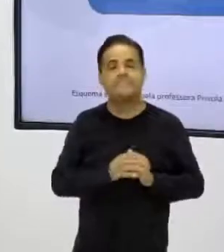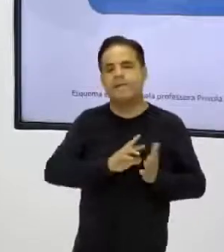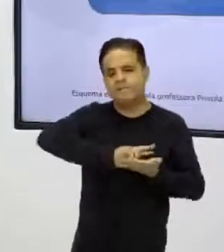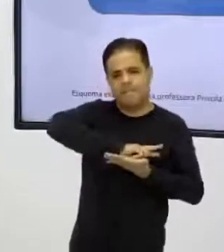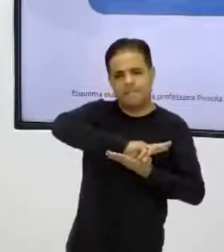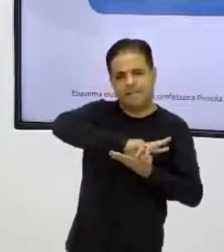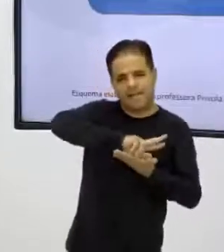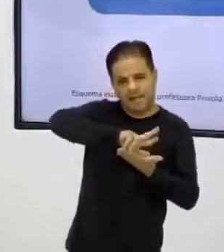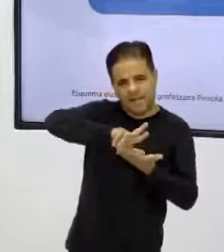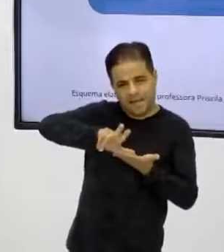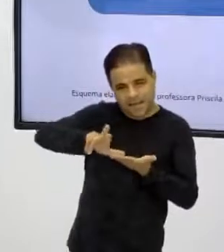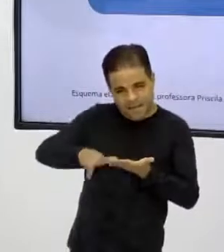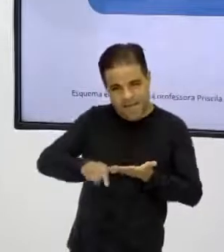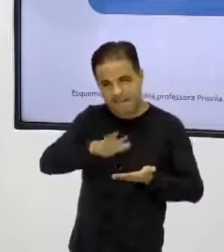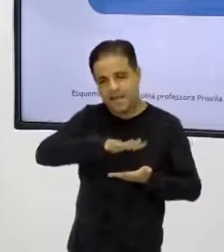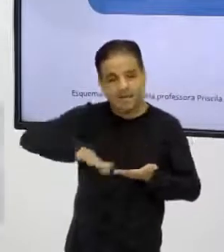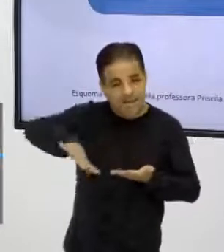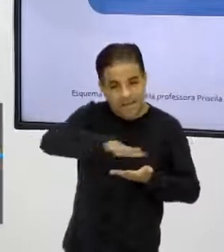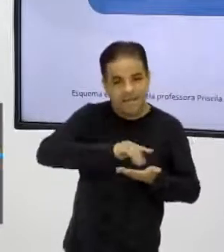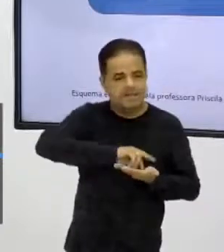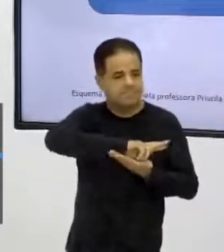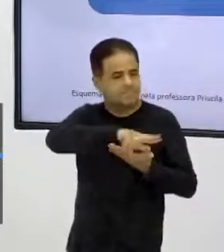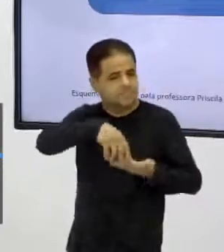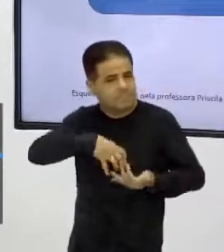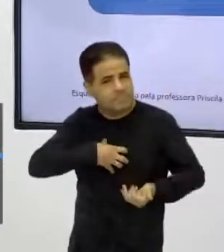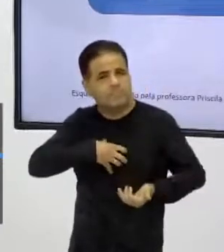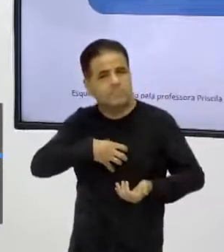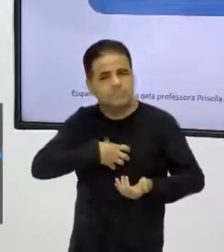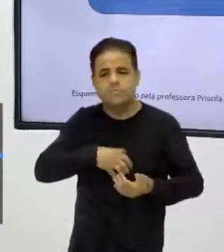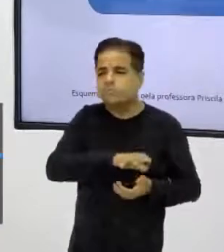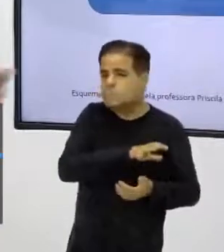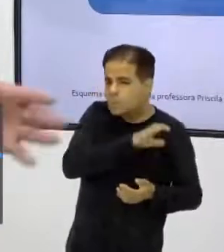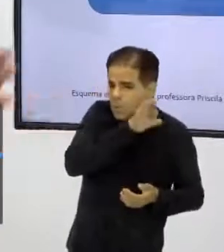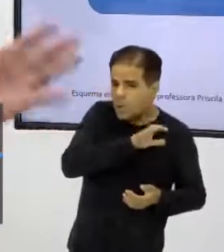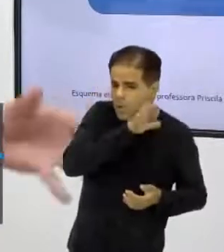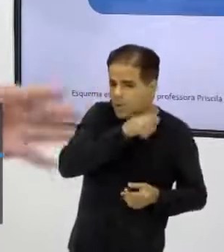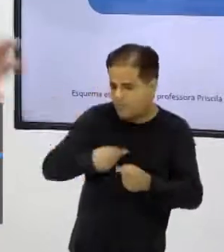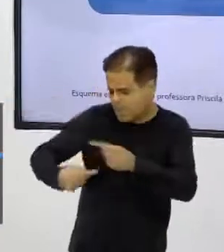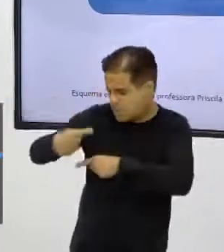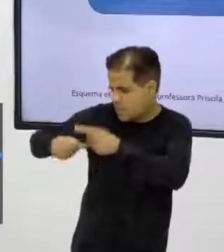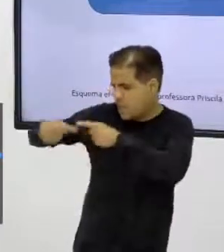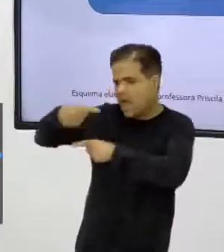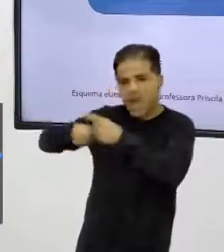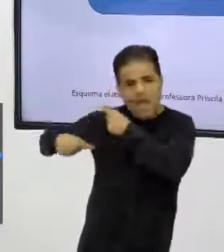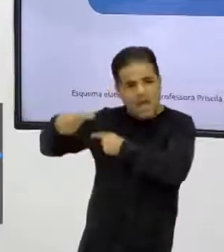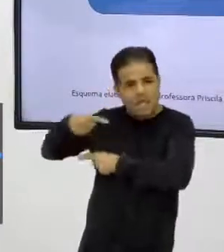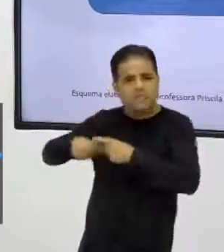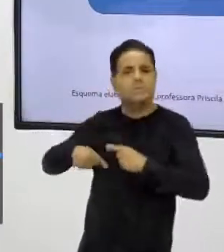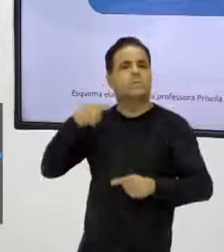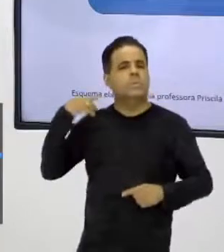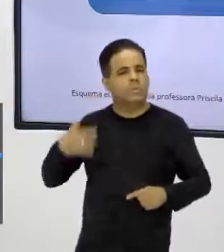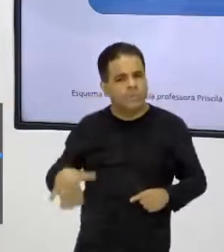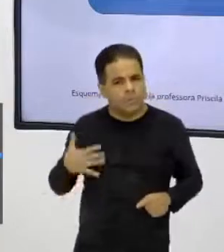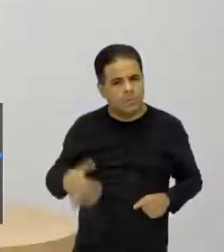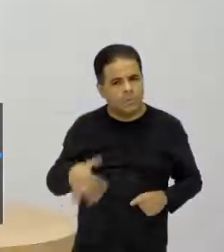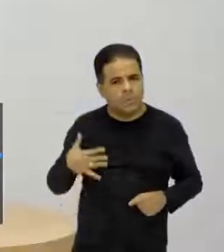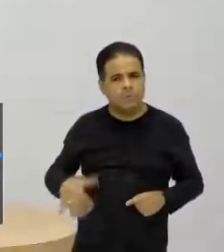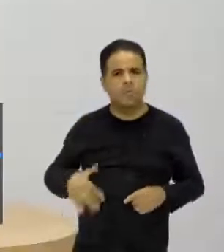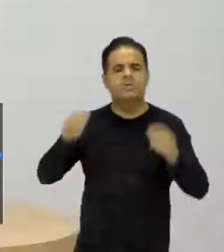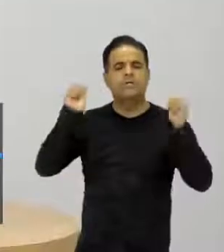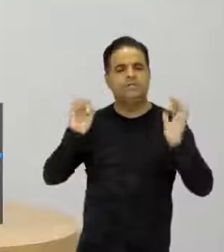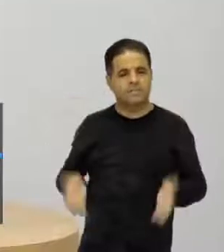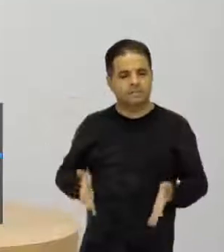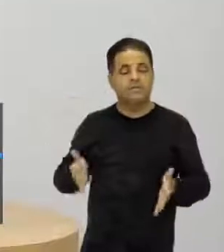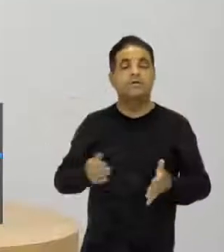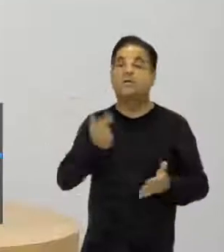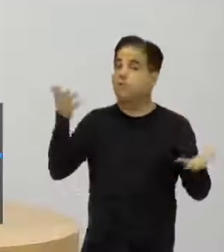de animais e falou, ó, realmente existiu aqui, né, uns animais são ancestrais, alguns outros, né? É isso mesmo, Giba.